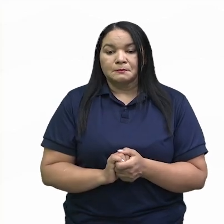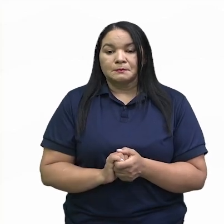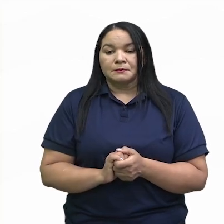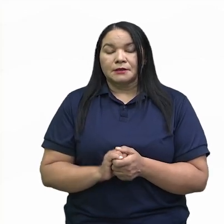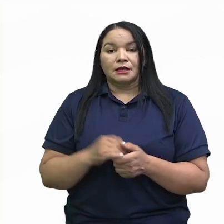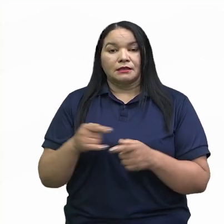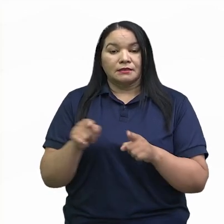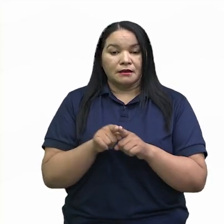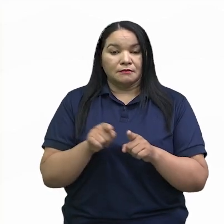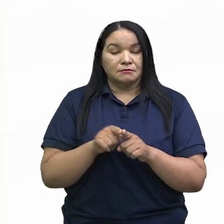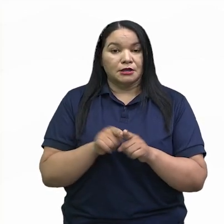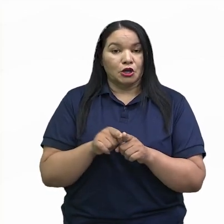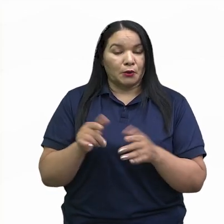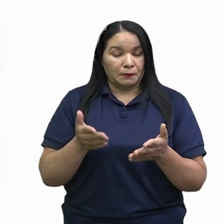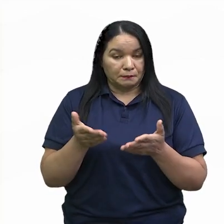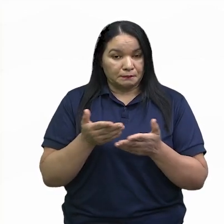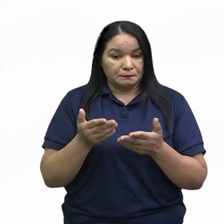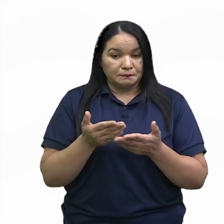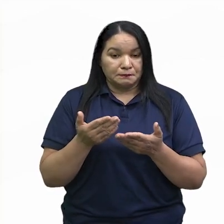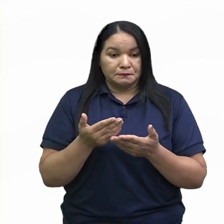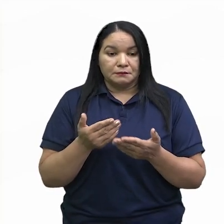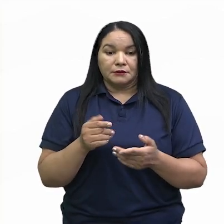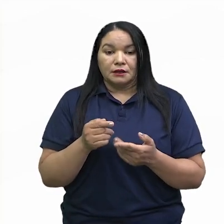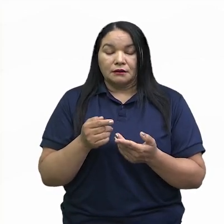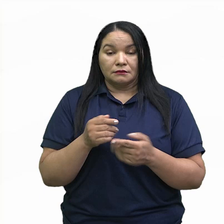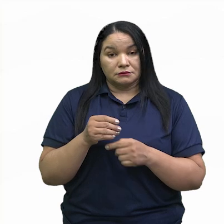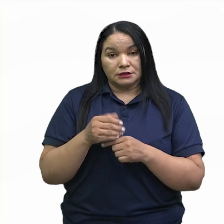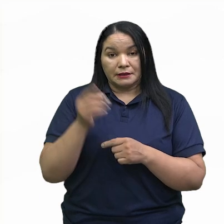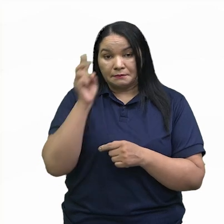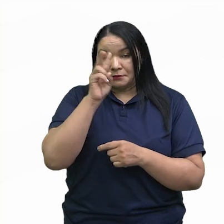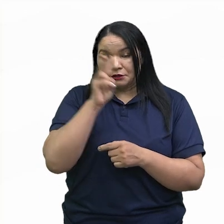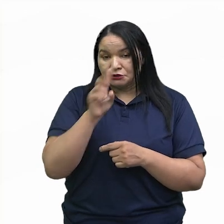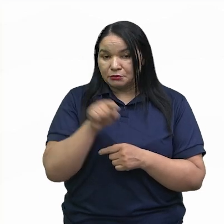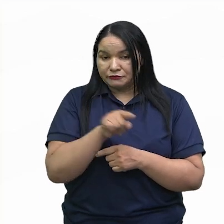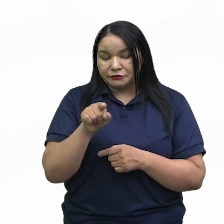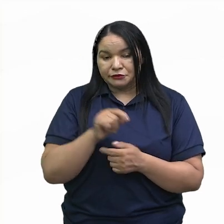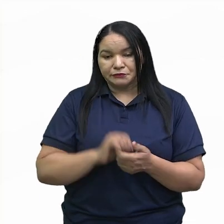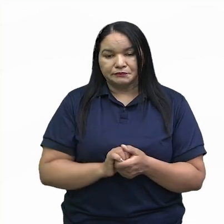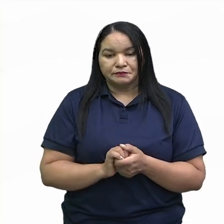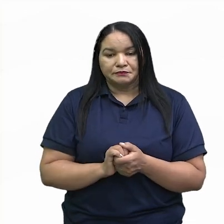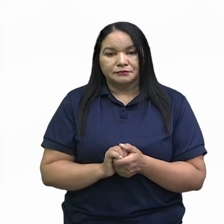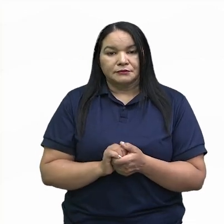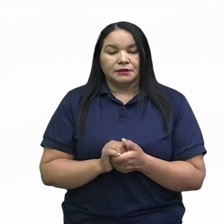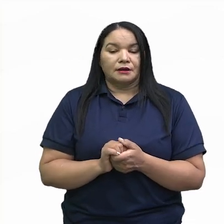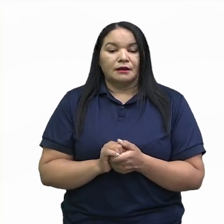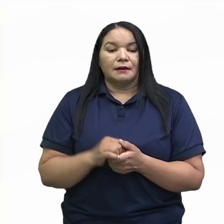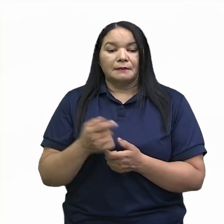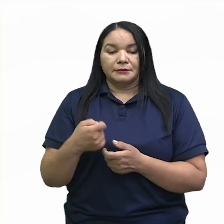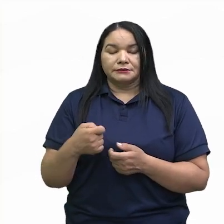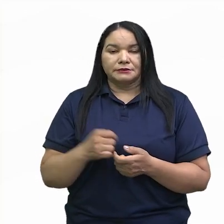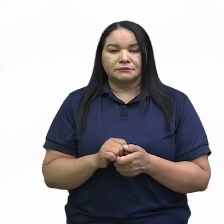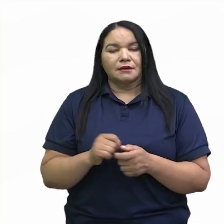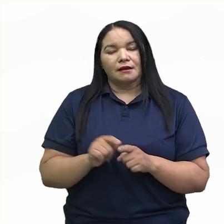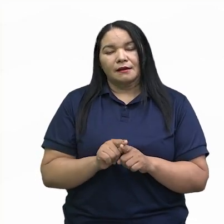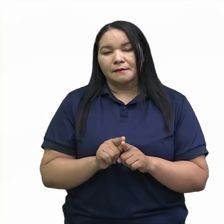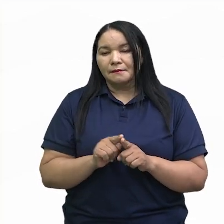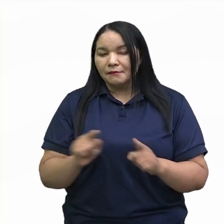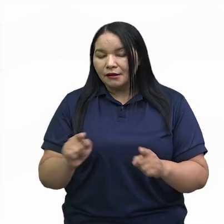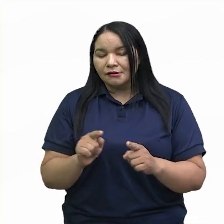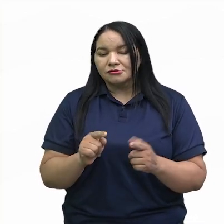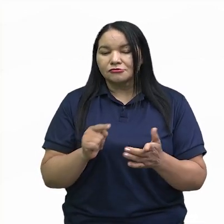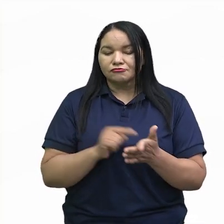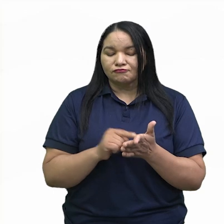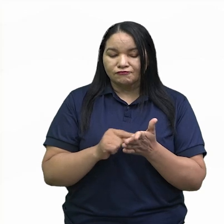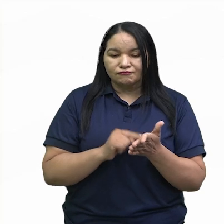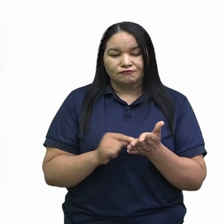aqui é só um adendo, só um alerta, que é importante que você tenha esse tipo de calculadora. Ah, professor, eu